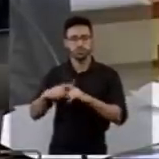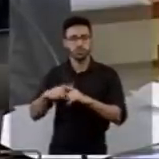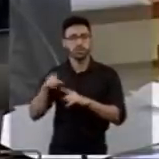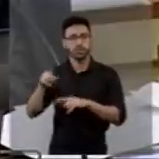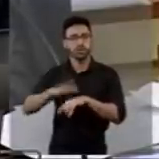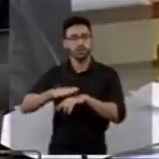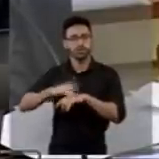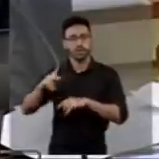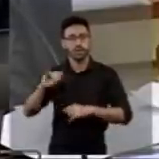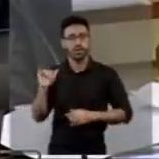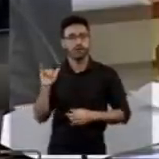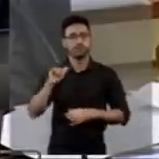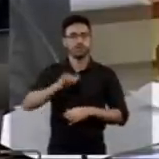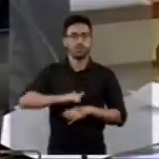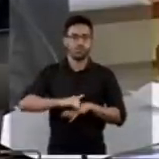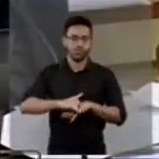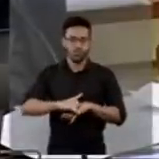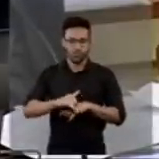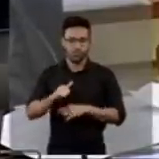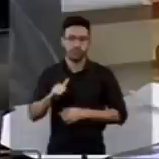ela mantinha